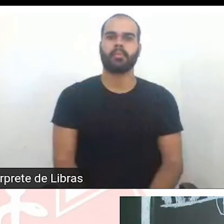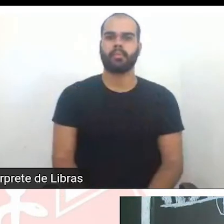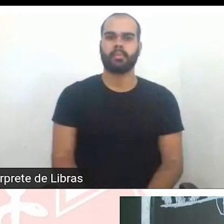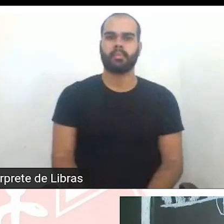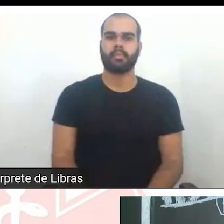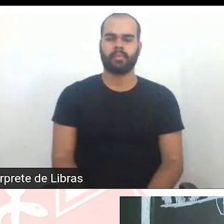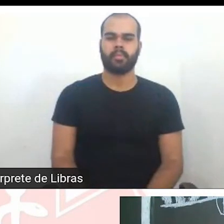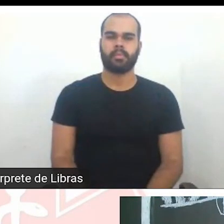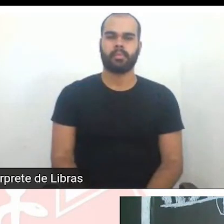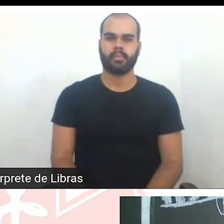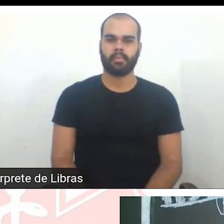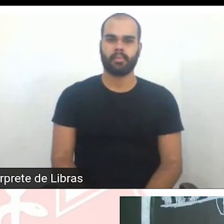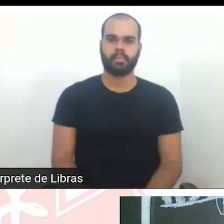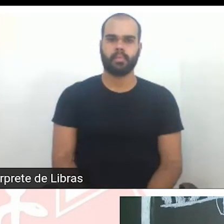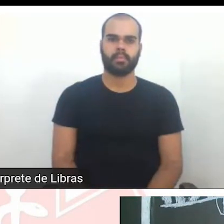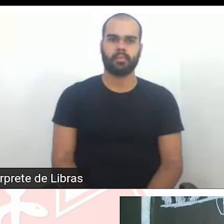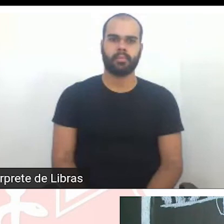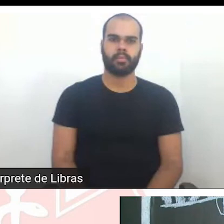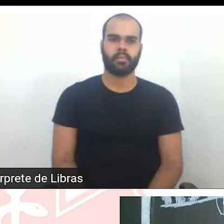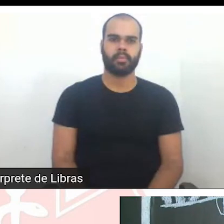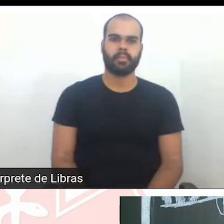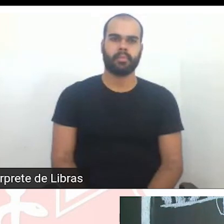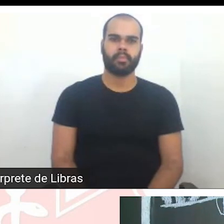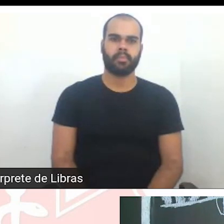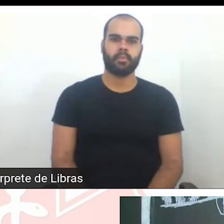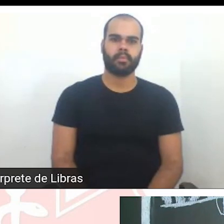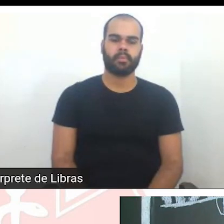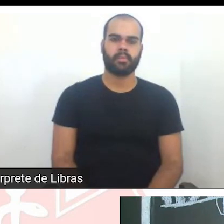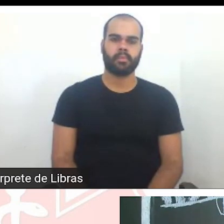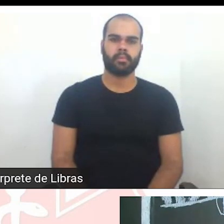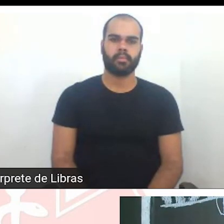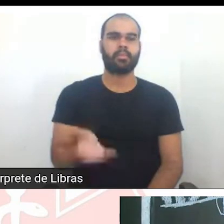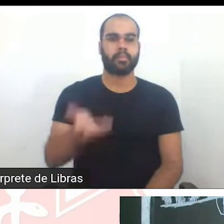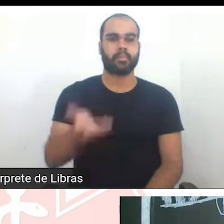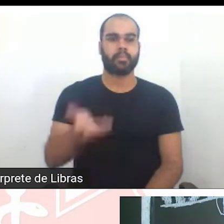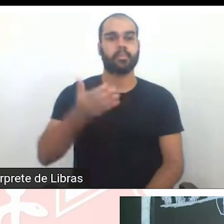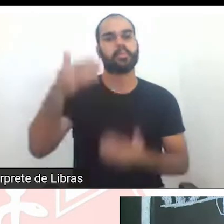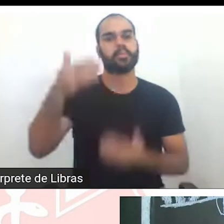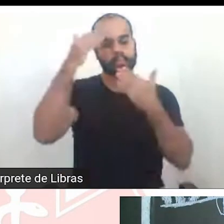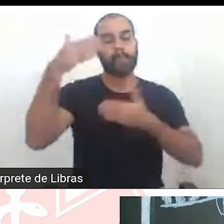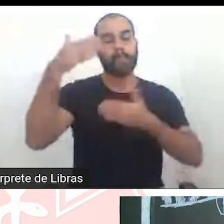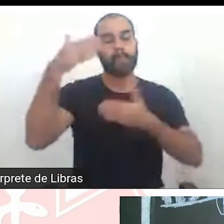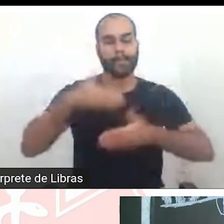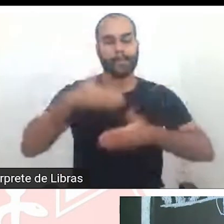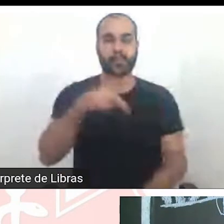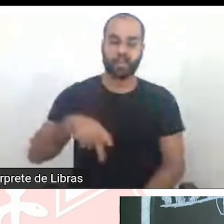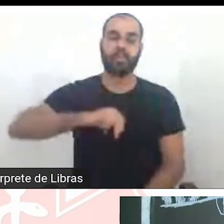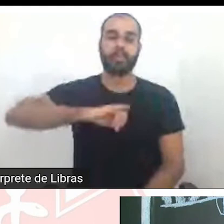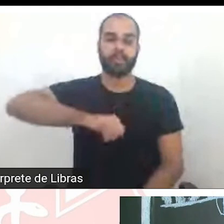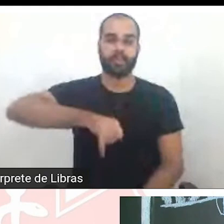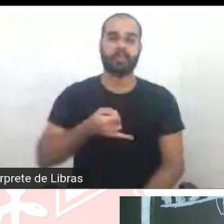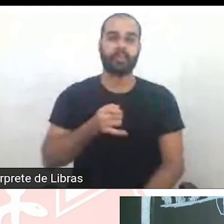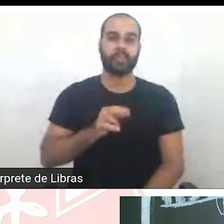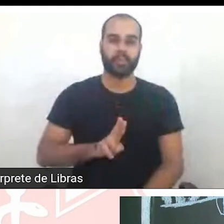Gostaria de agradecer a participação da Juliana, é uma médica clínica que está na linha de